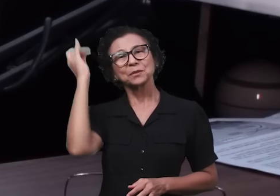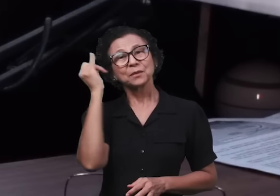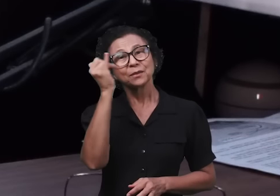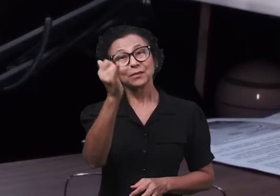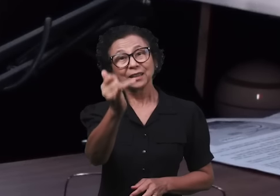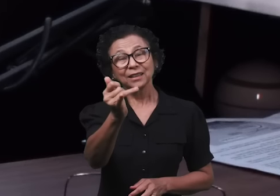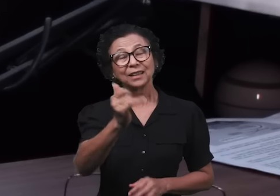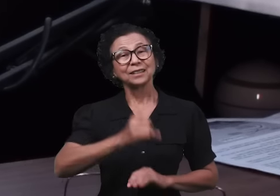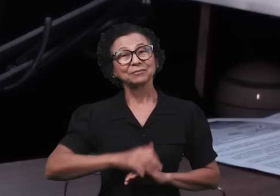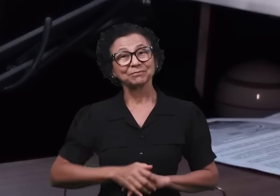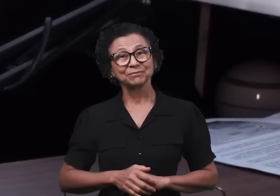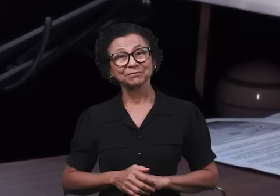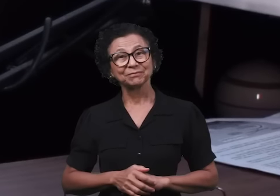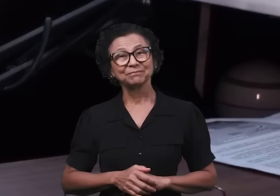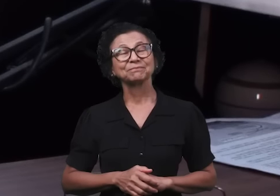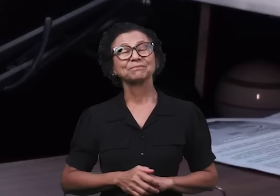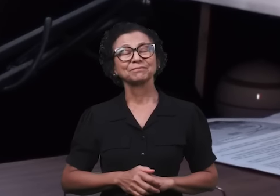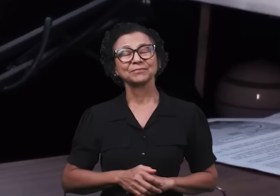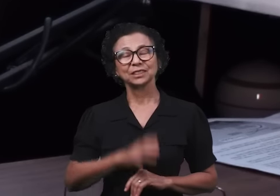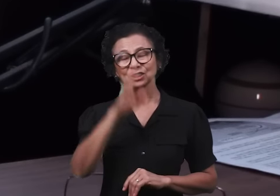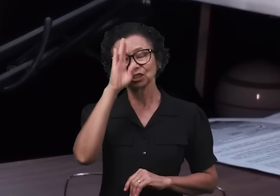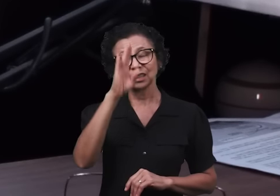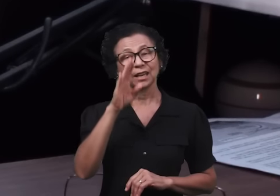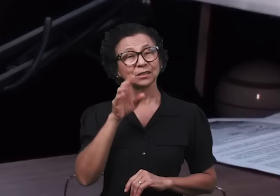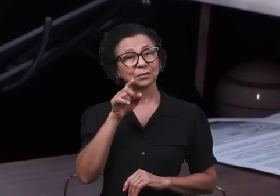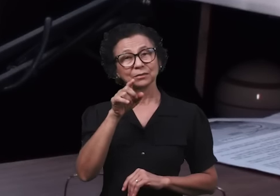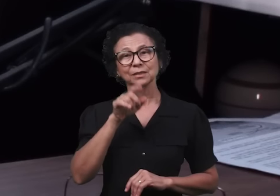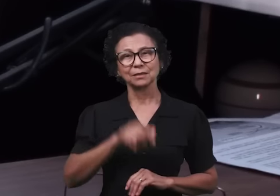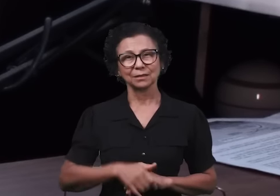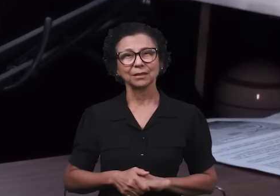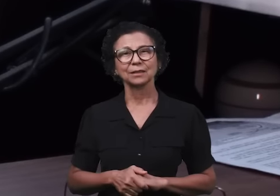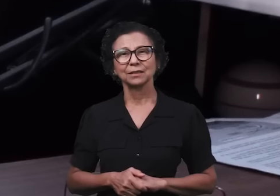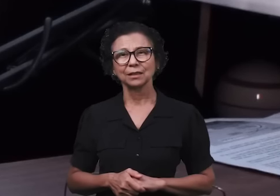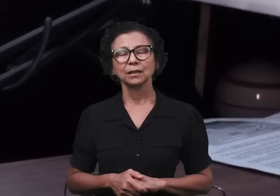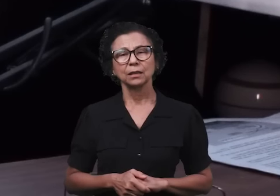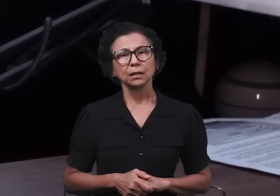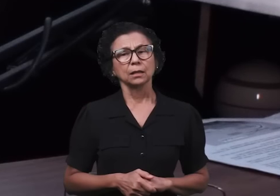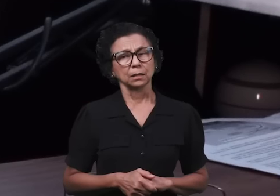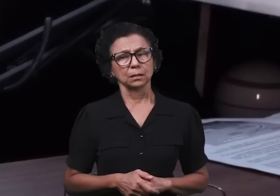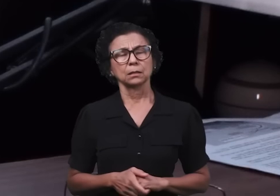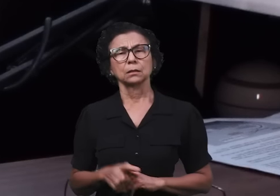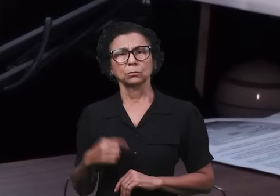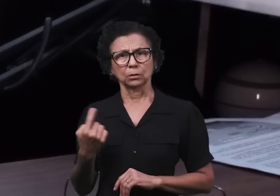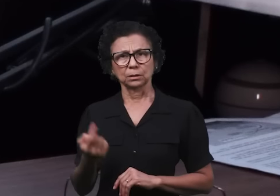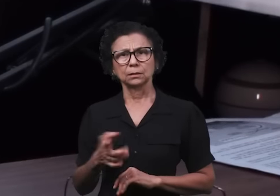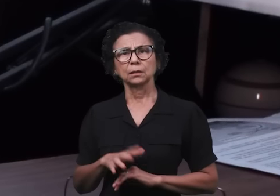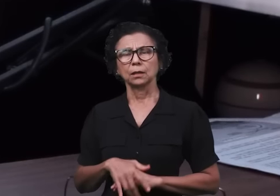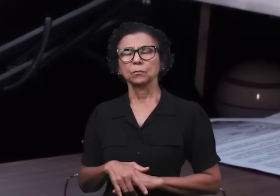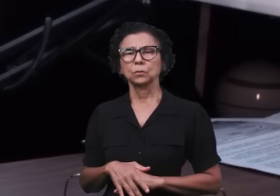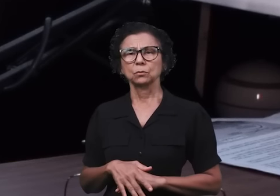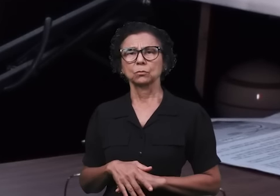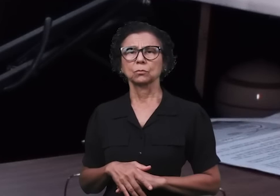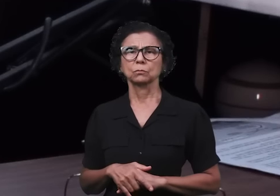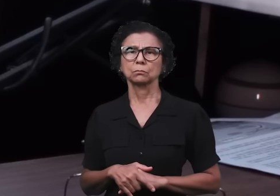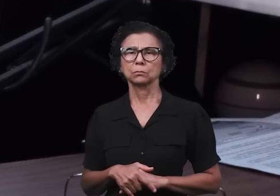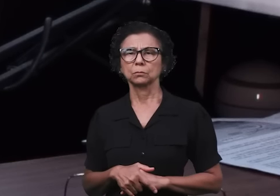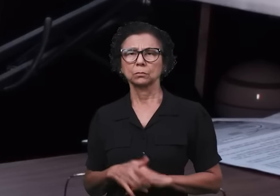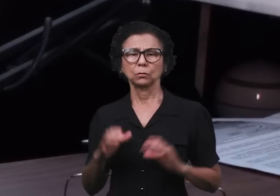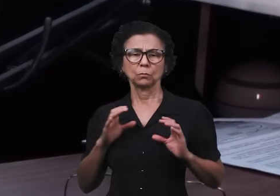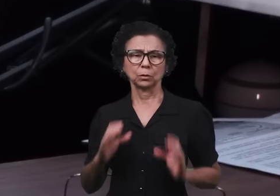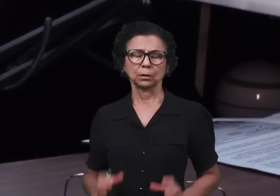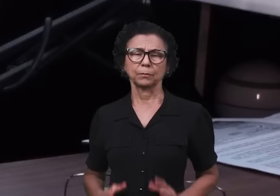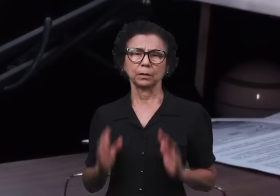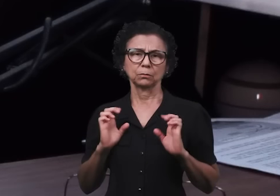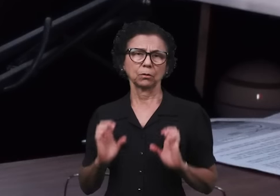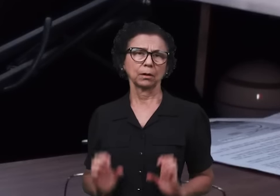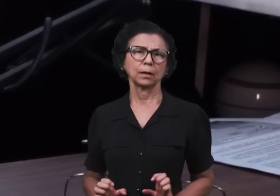vai mostrar para a sua vida. É claro que dentro da nossa caminhada, nós temos um código de conduta. E esse